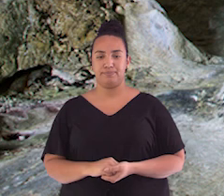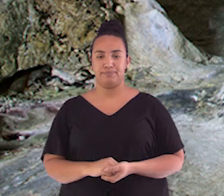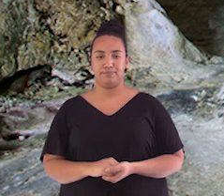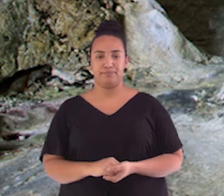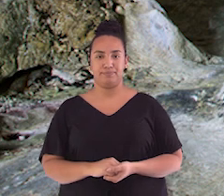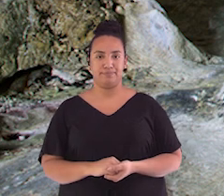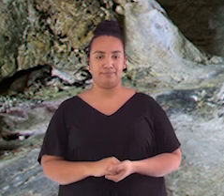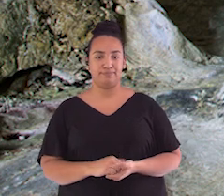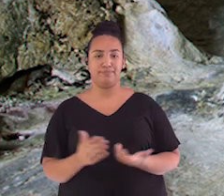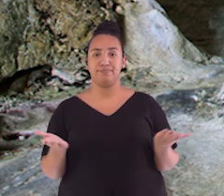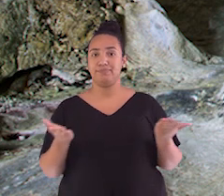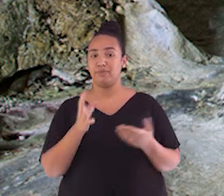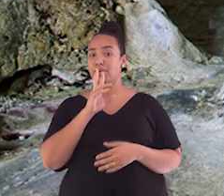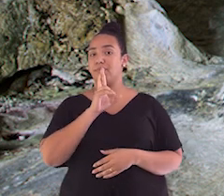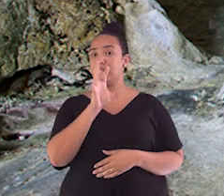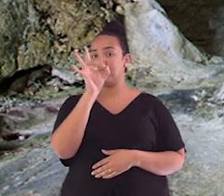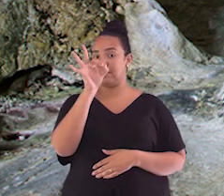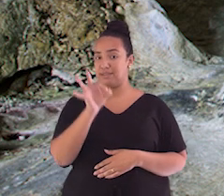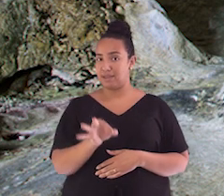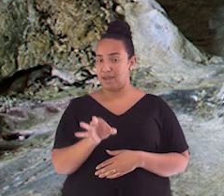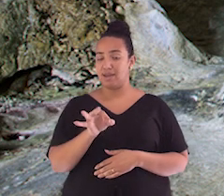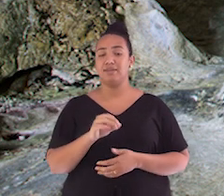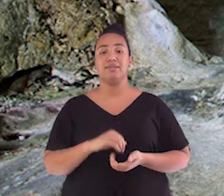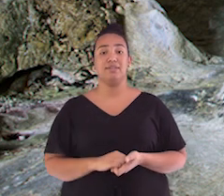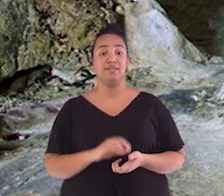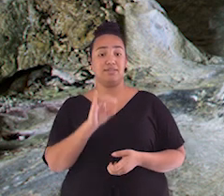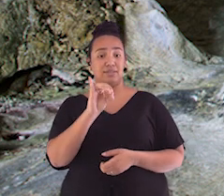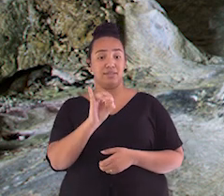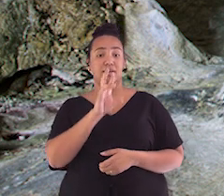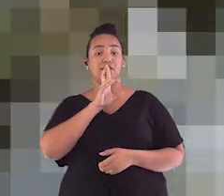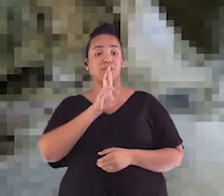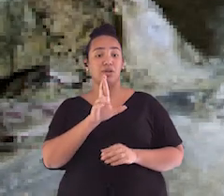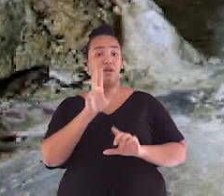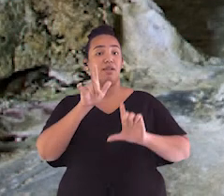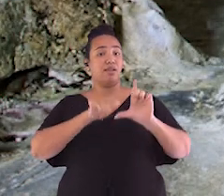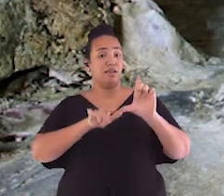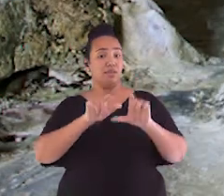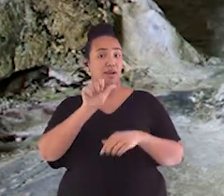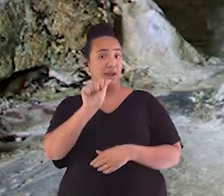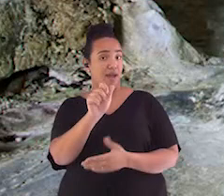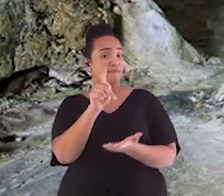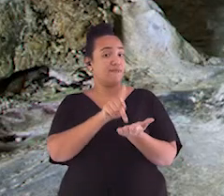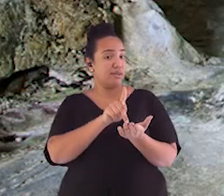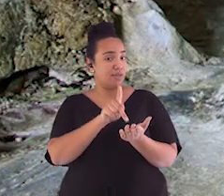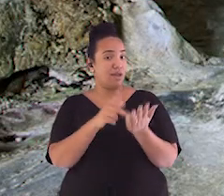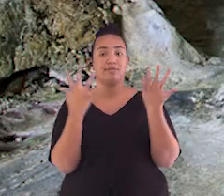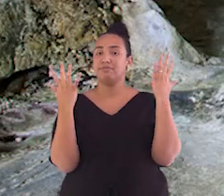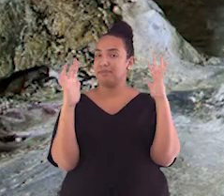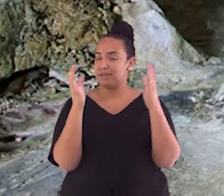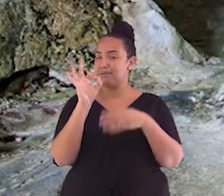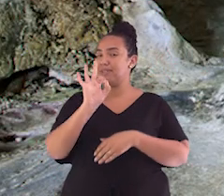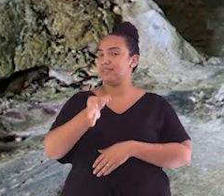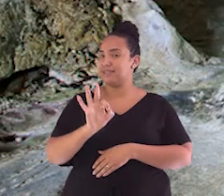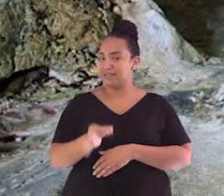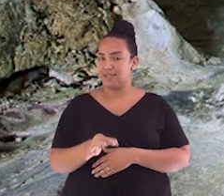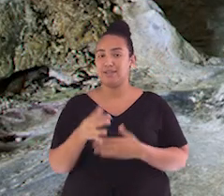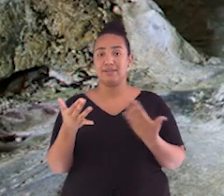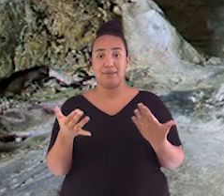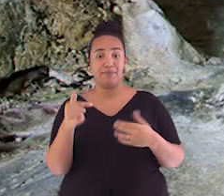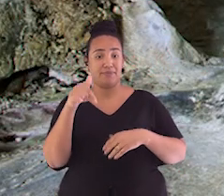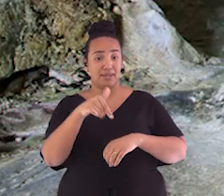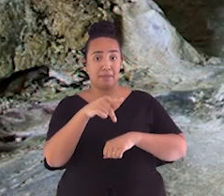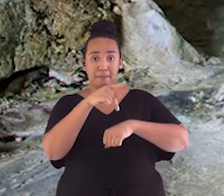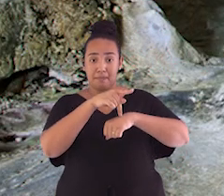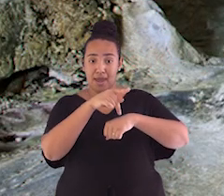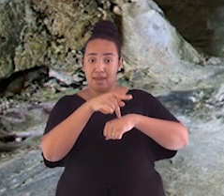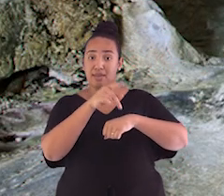Vamos para a correção. Acertou quem respondeu que a afirmação é verdadeira, tá? Como nós dissemos, as rochas